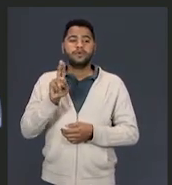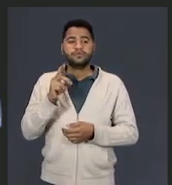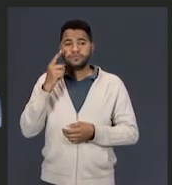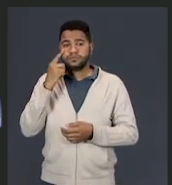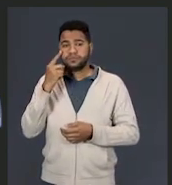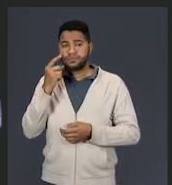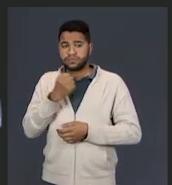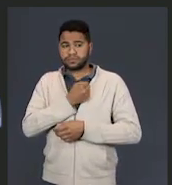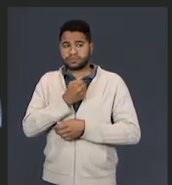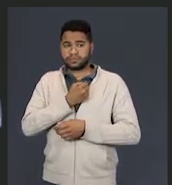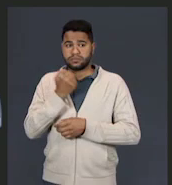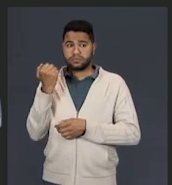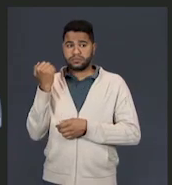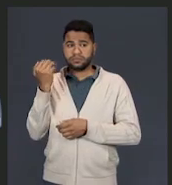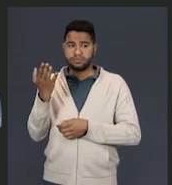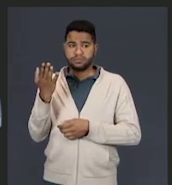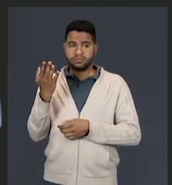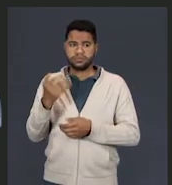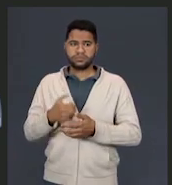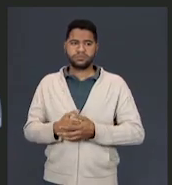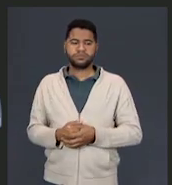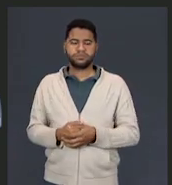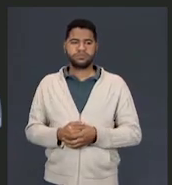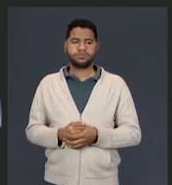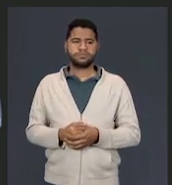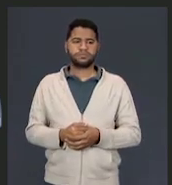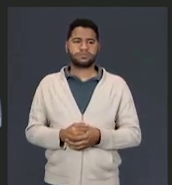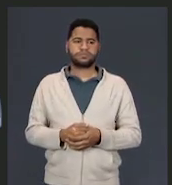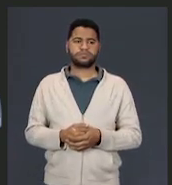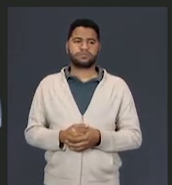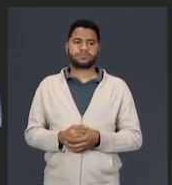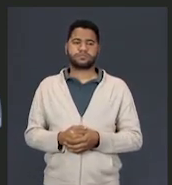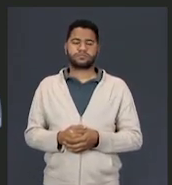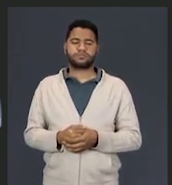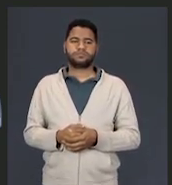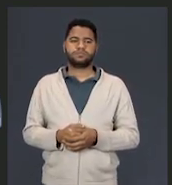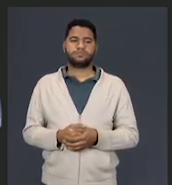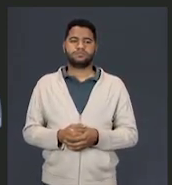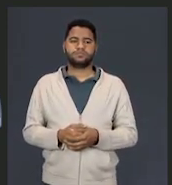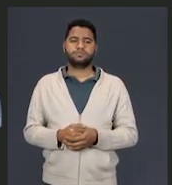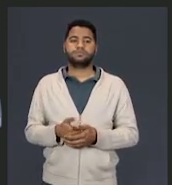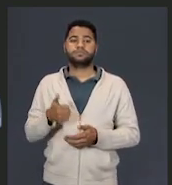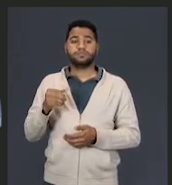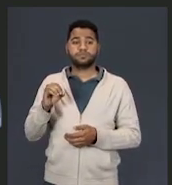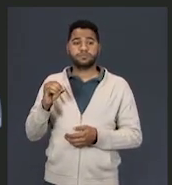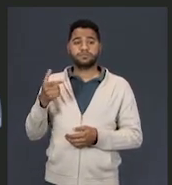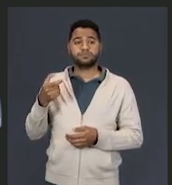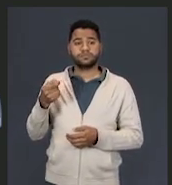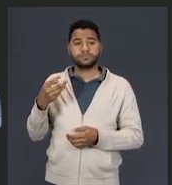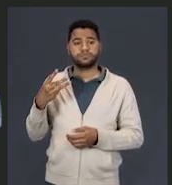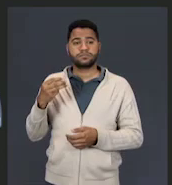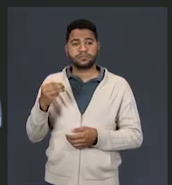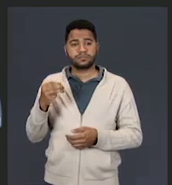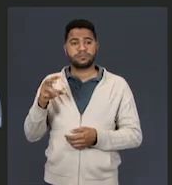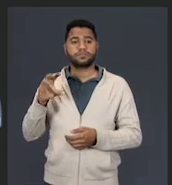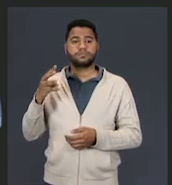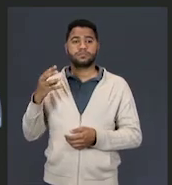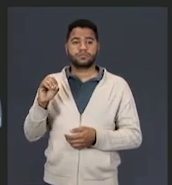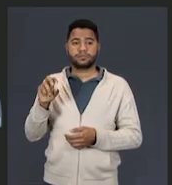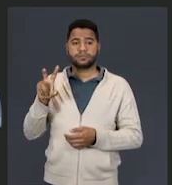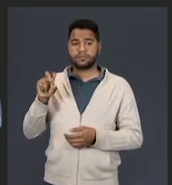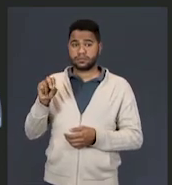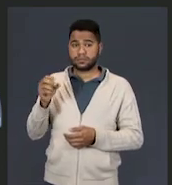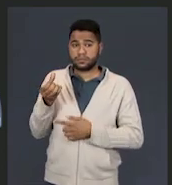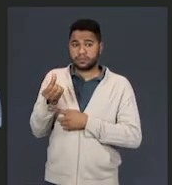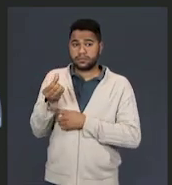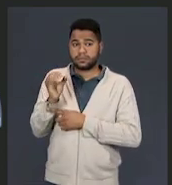que estão do lado de fora e não igual esse que eu olhei do lado de dentro. Então eu vou olhar do lado de fora, ó. 10, 20, 30, 40, 50, 60.